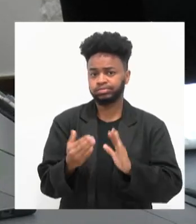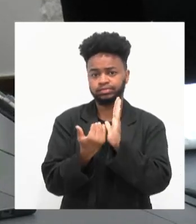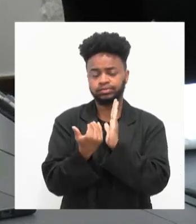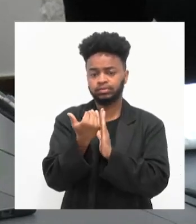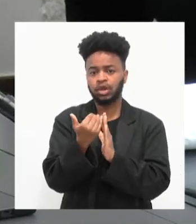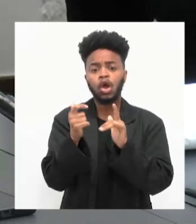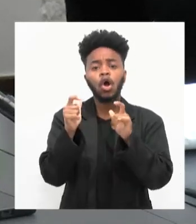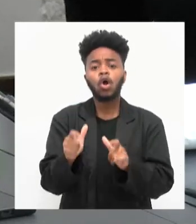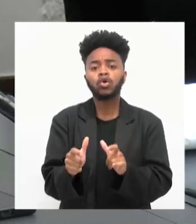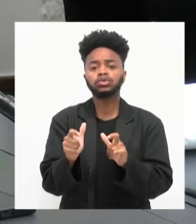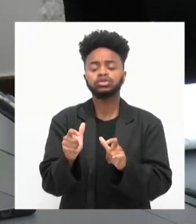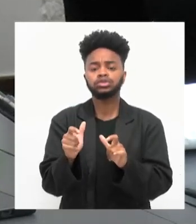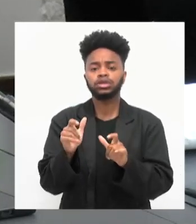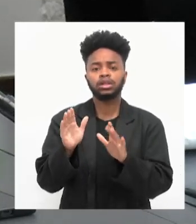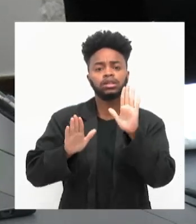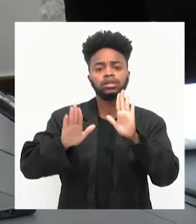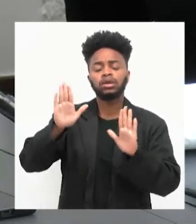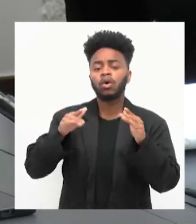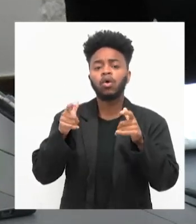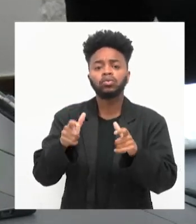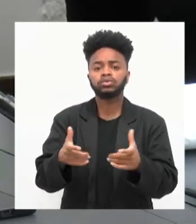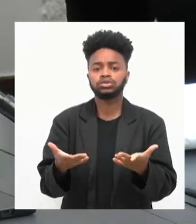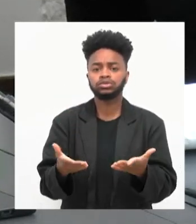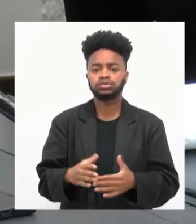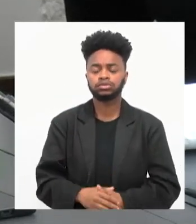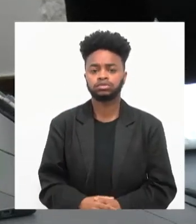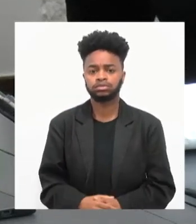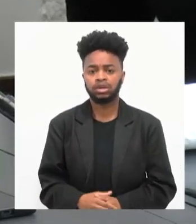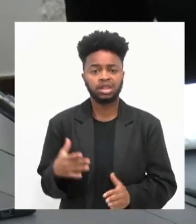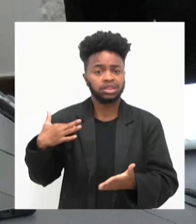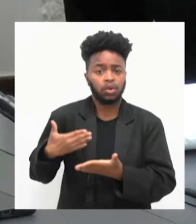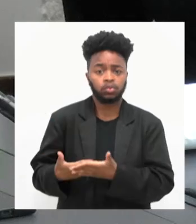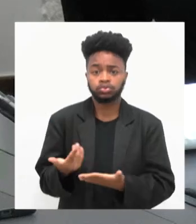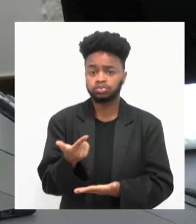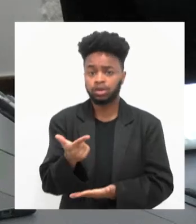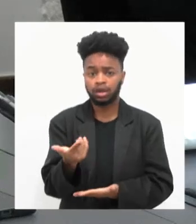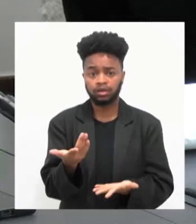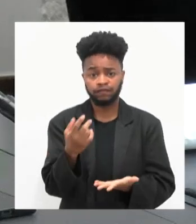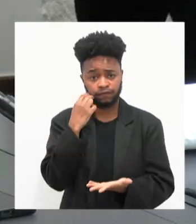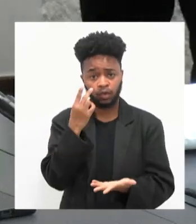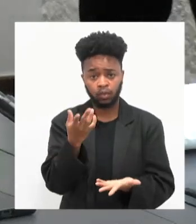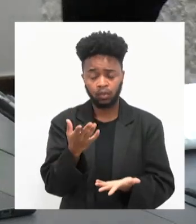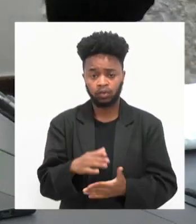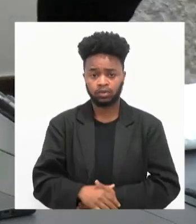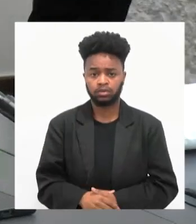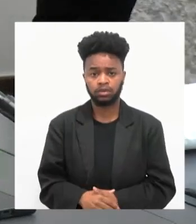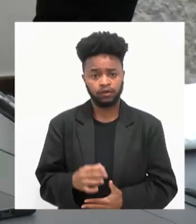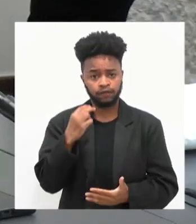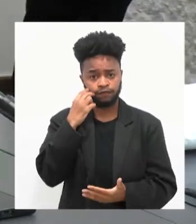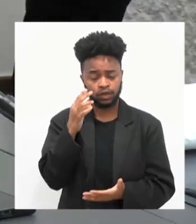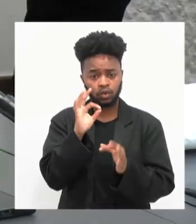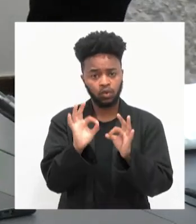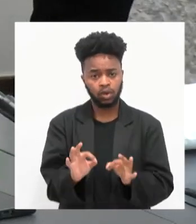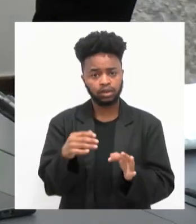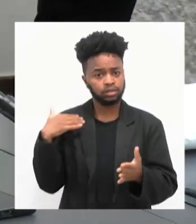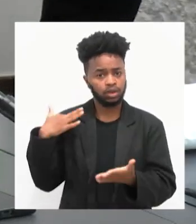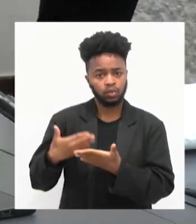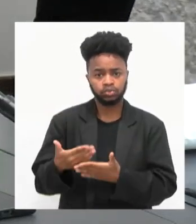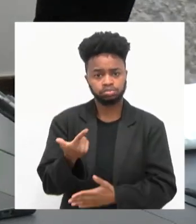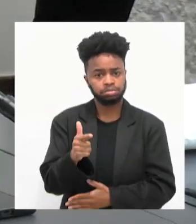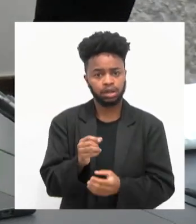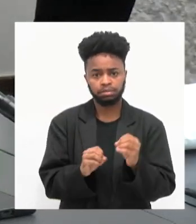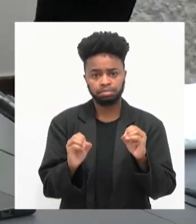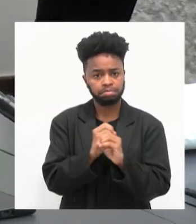Cadê a licitação? Por que licitaram as linhas de ônibus? Até hoje. Uma vergonha. Isso é uma vergonha até hoje.